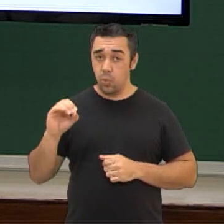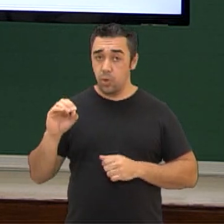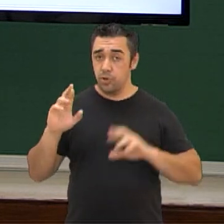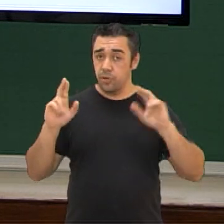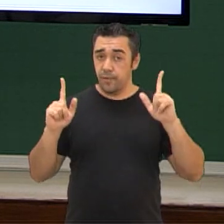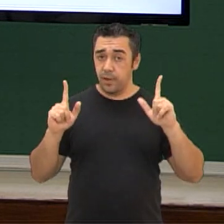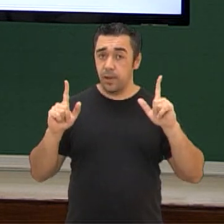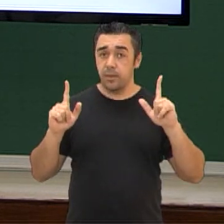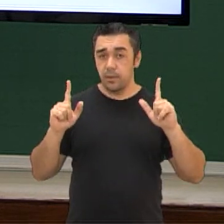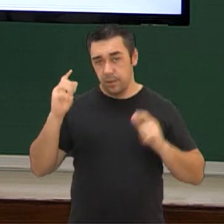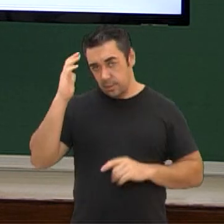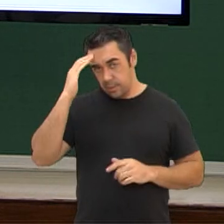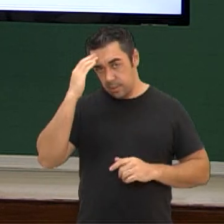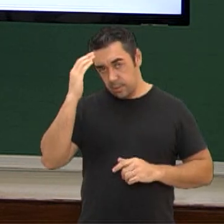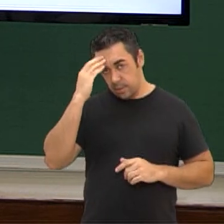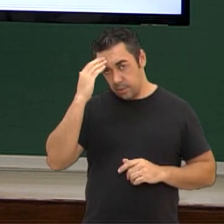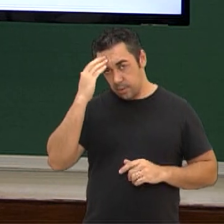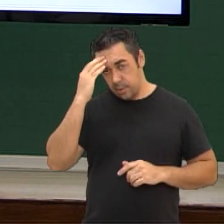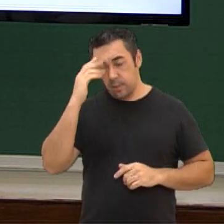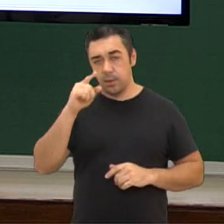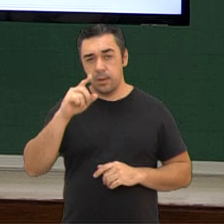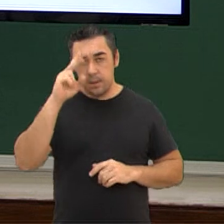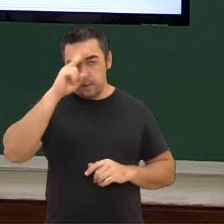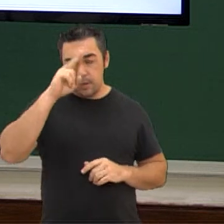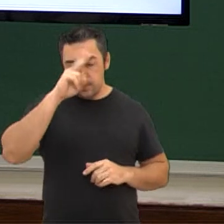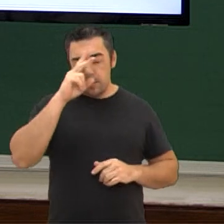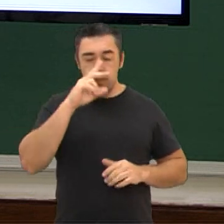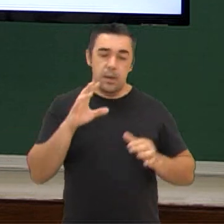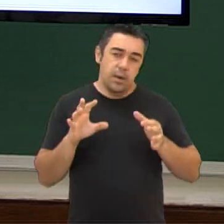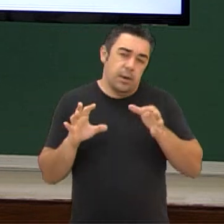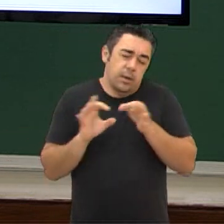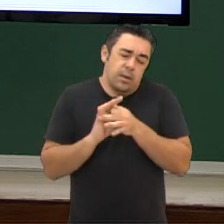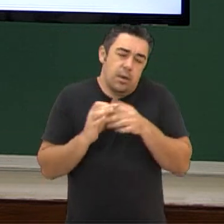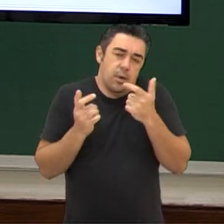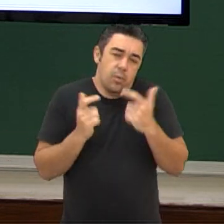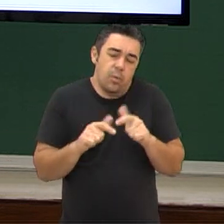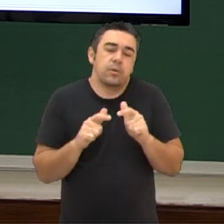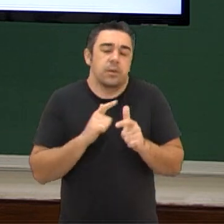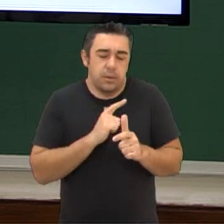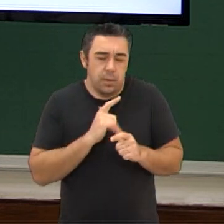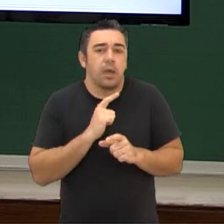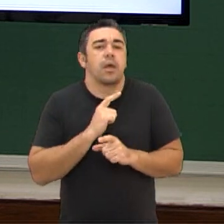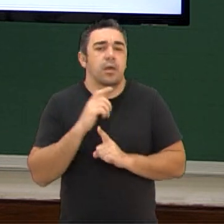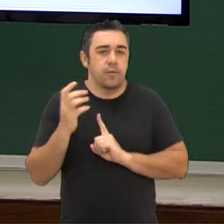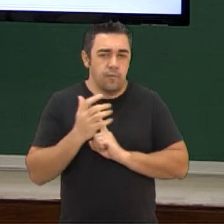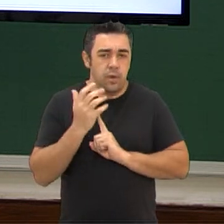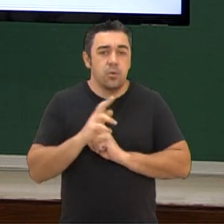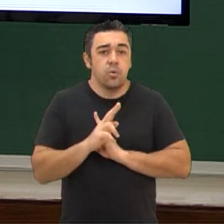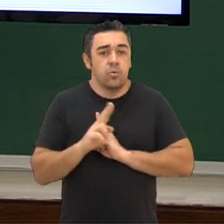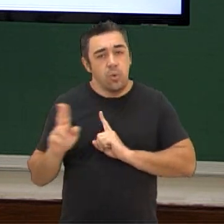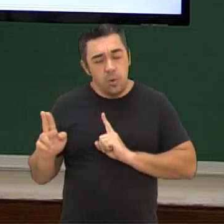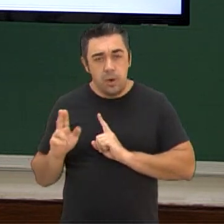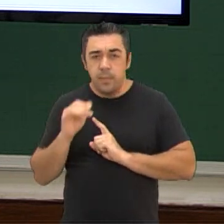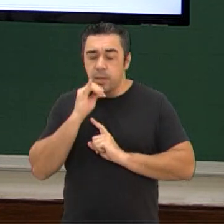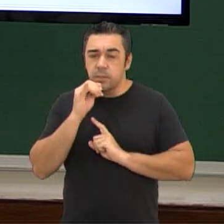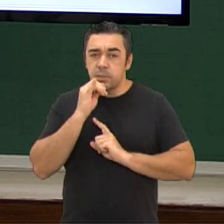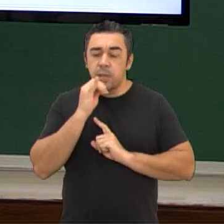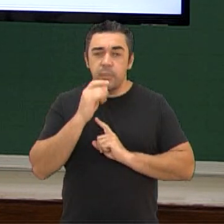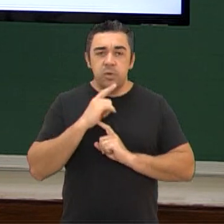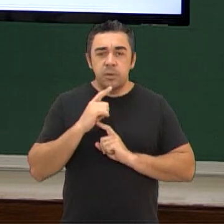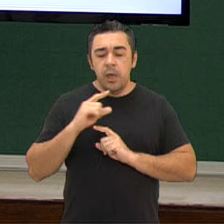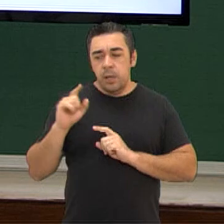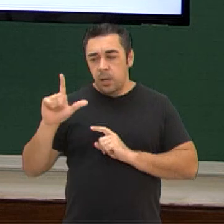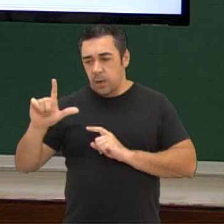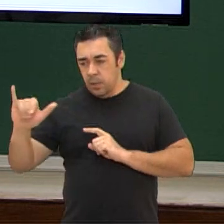tá bom? Então lembrem que o meu ligante, né, ele interfere no nome. Se está ligado na ponta desses